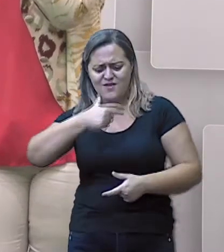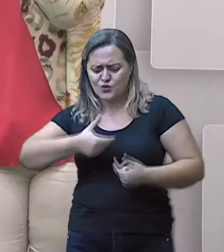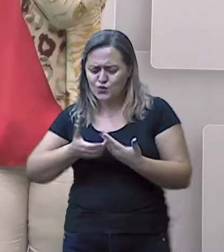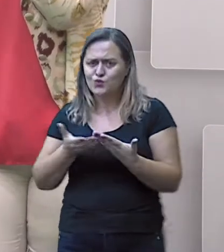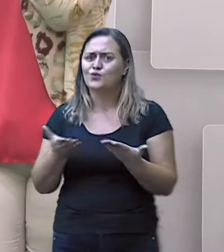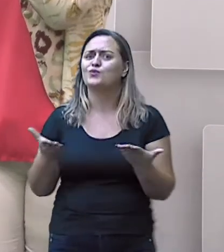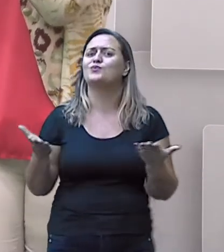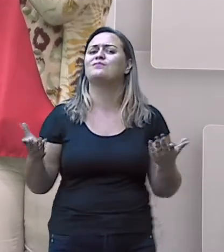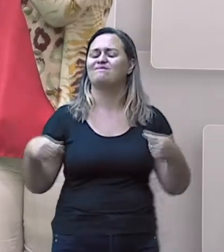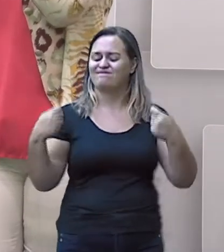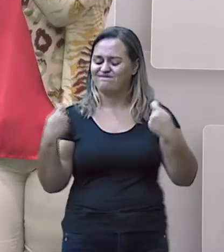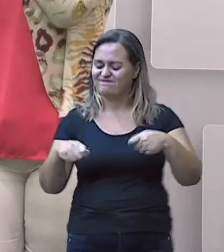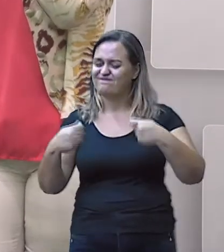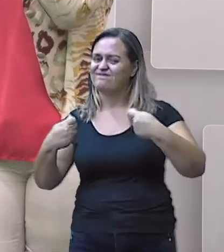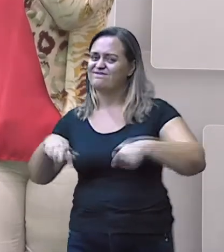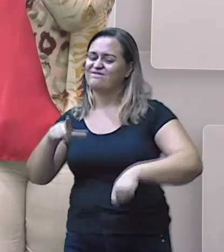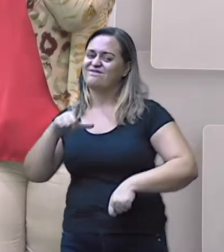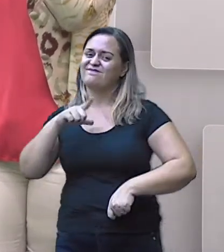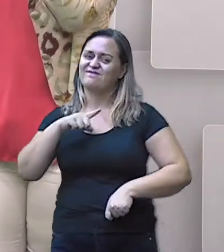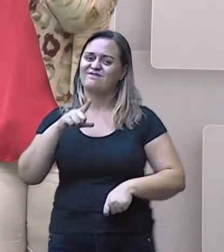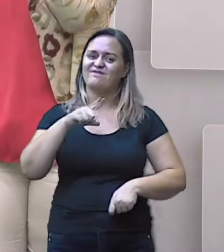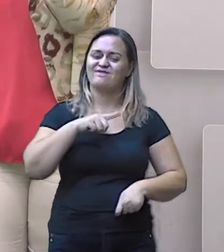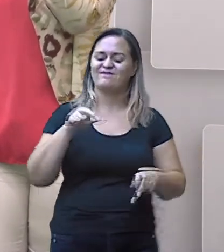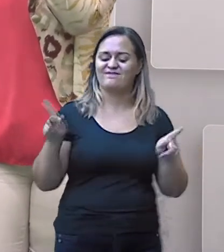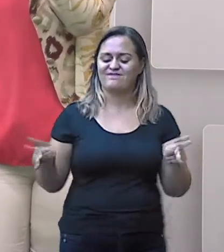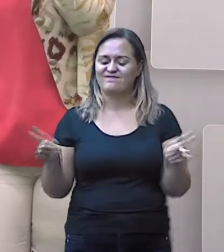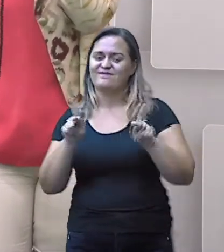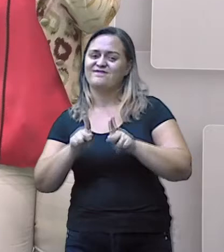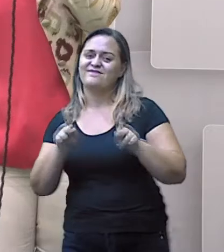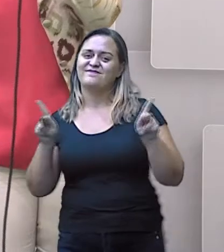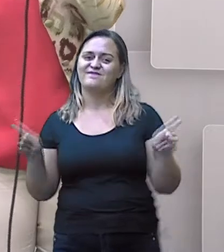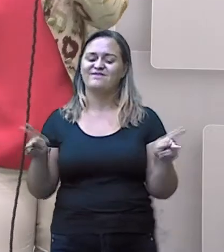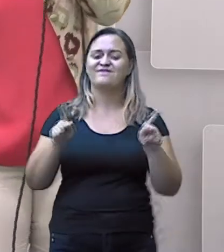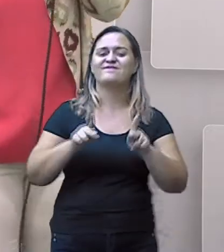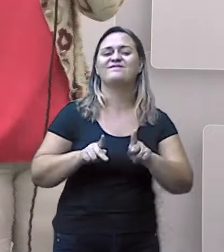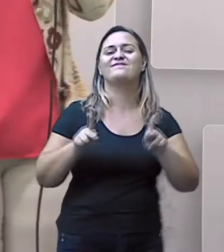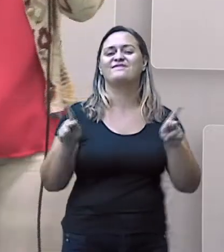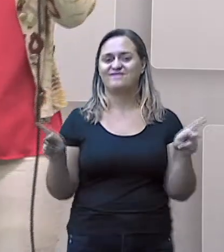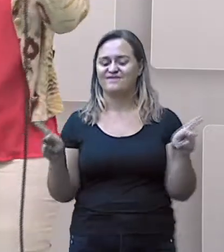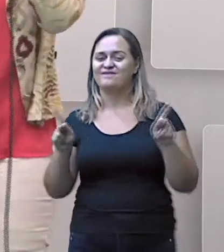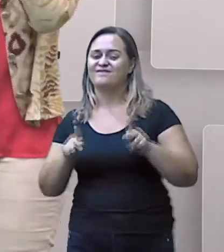tudo isso, tem que ser um professor.